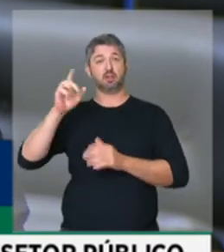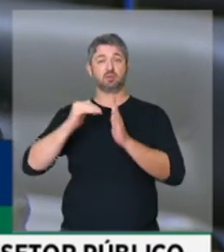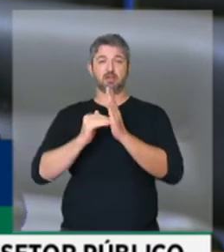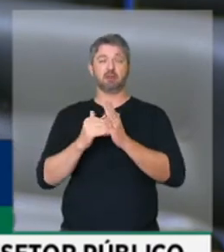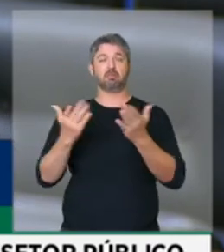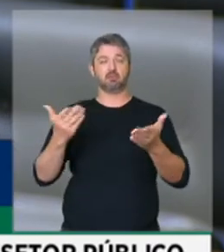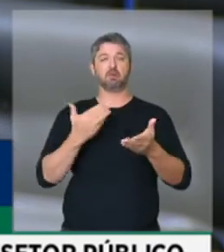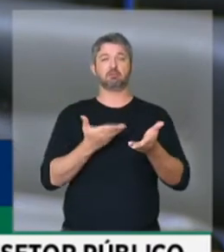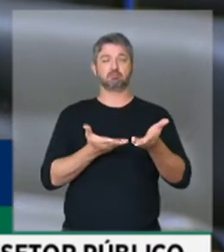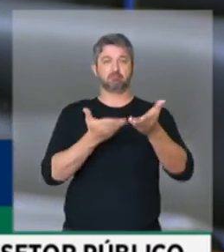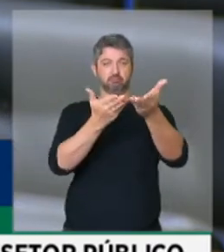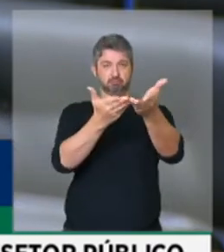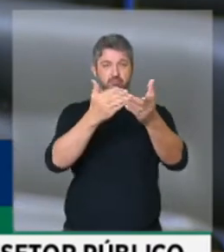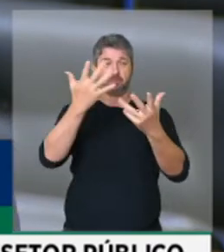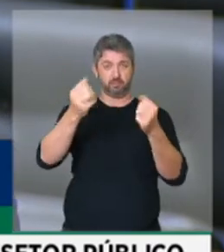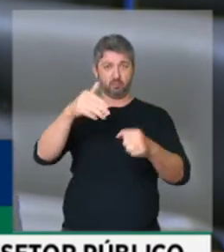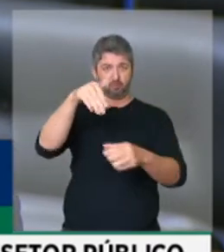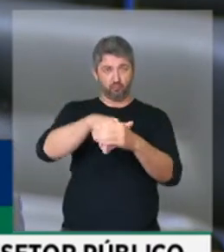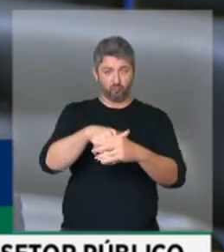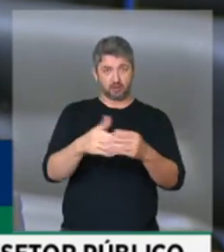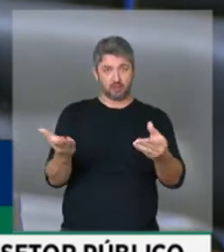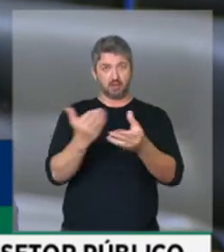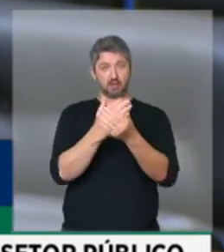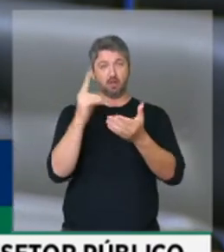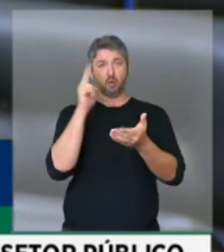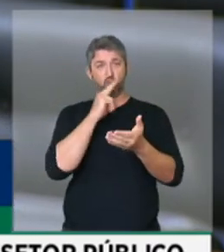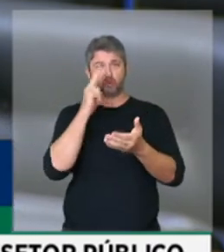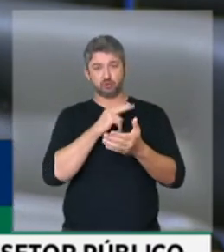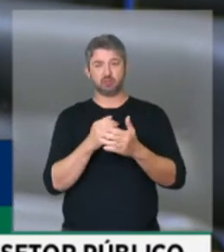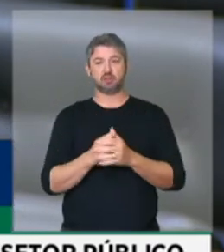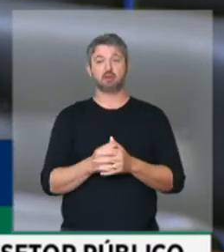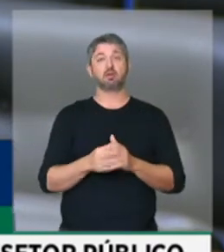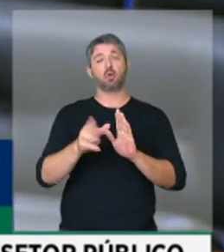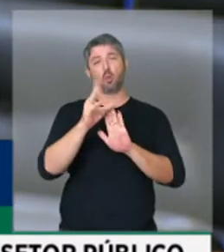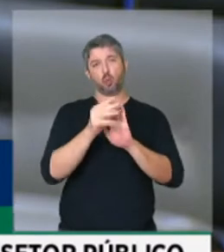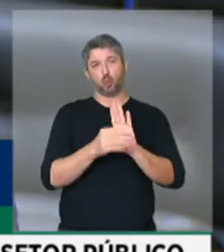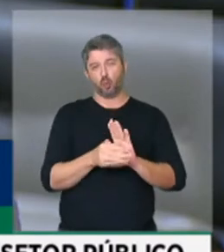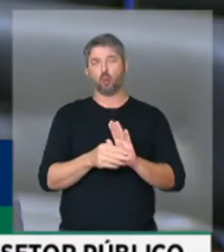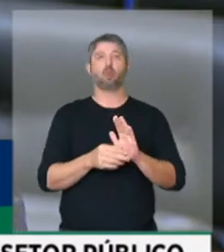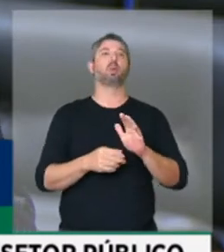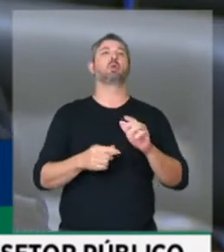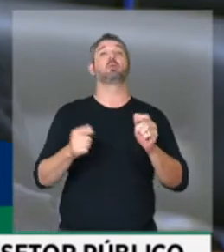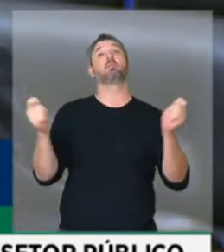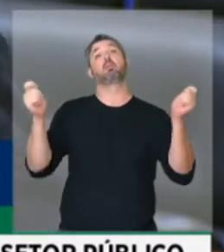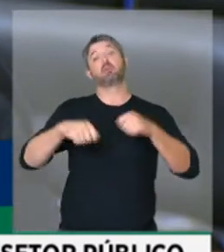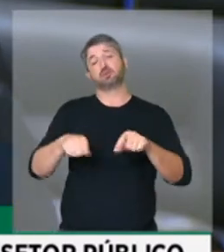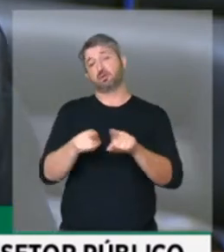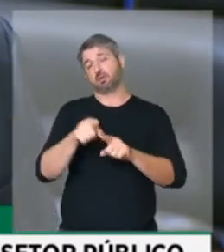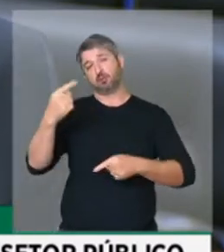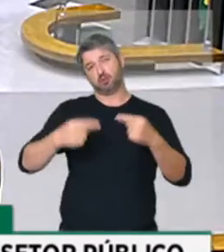encaminho para votar esse requerimento de urgência e o mérito tão logo seja possível, senhor presidente.